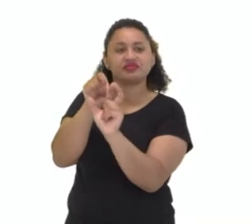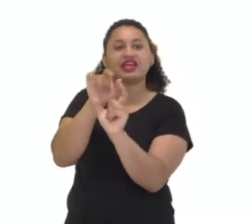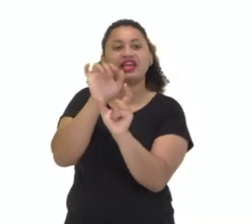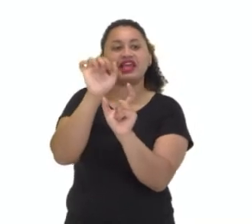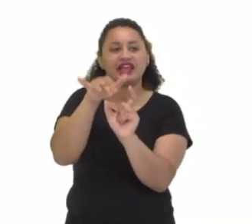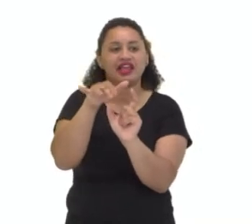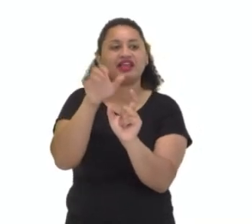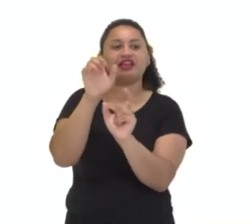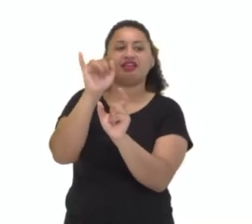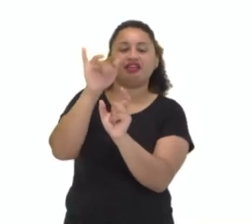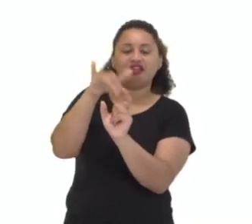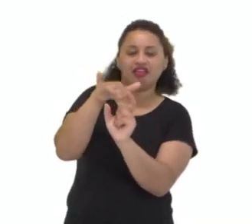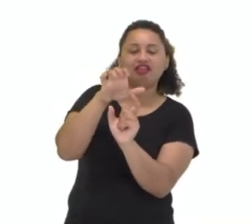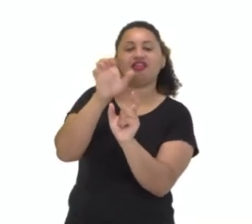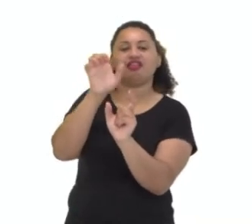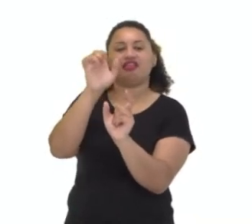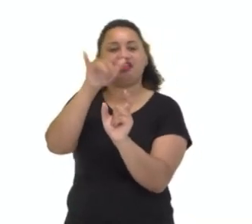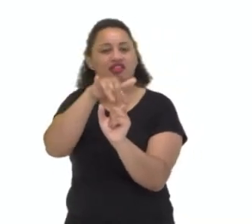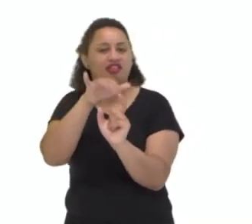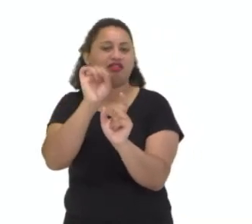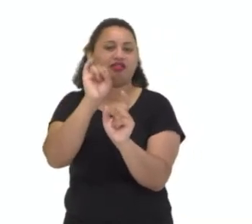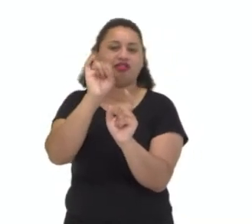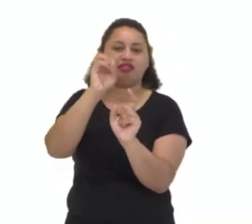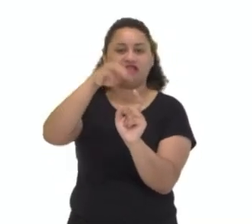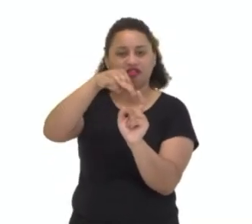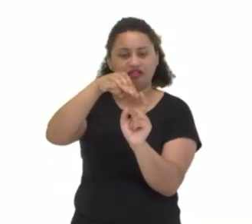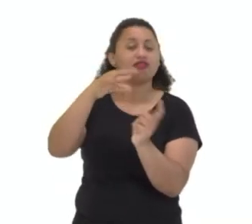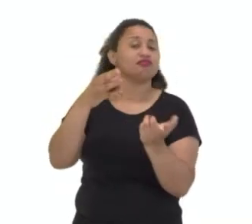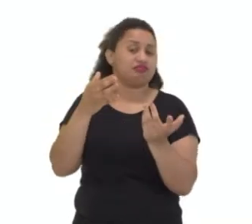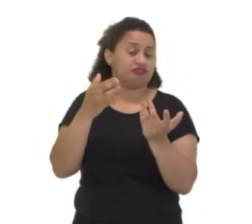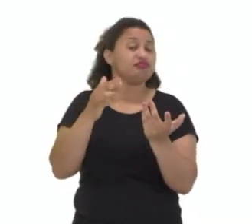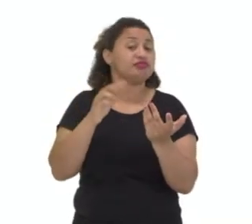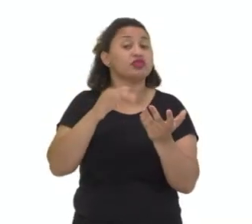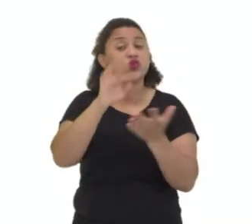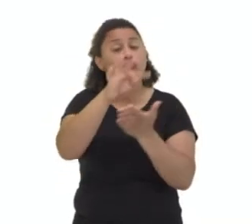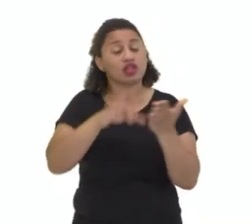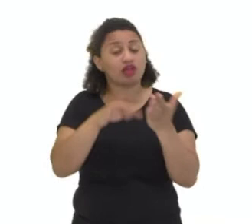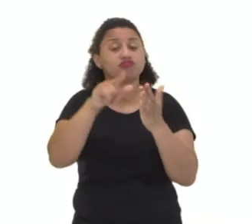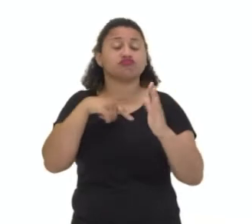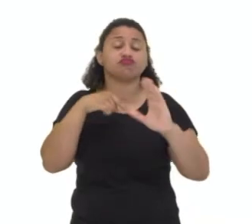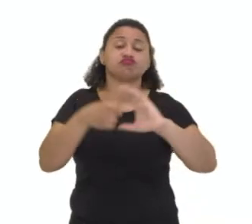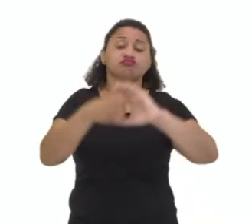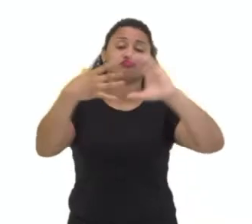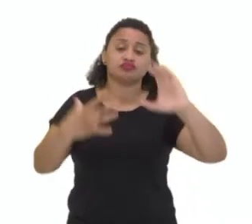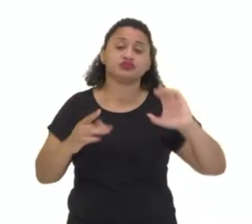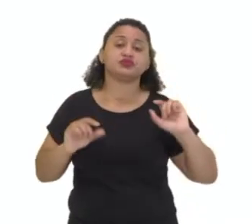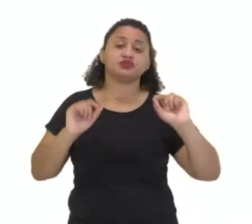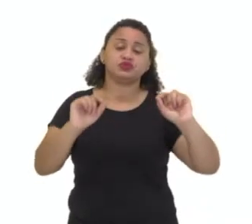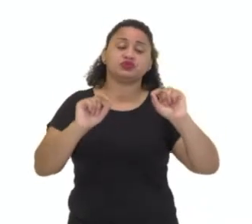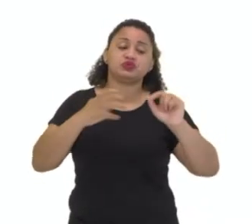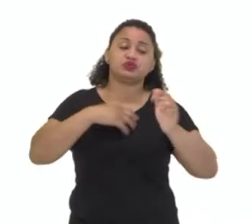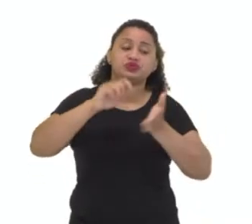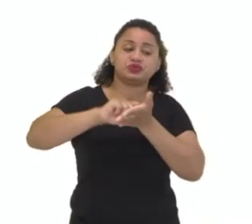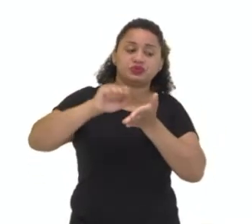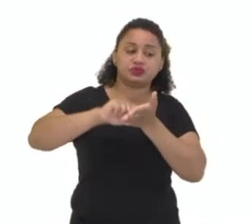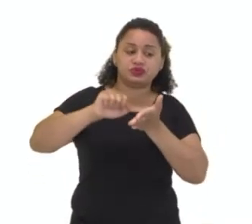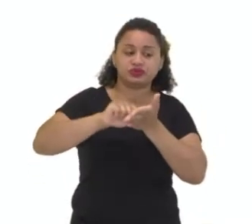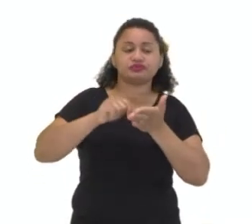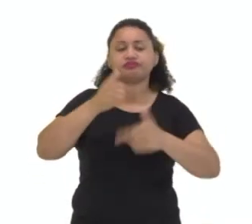inacabado, desgosto, insatisfação, impudor. O texto, caracteriza a escrita como um